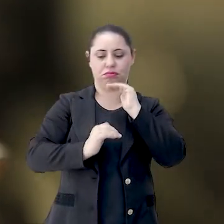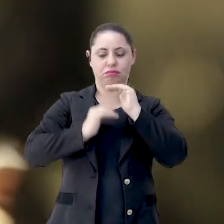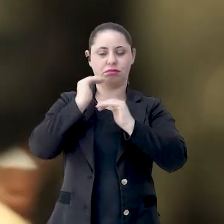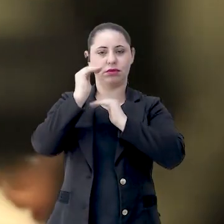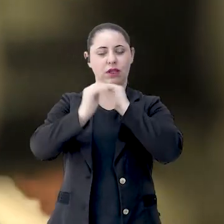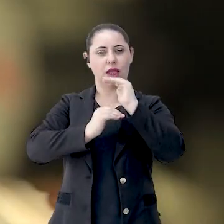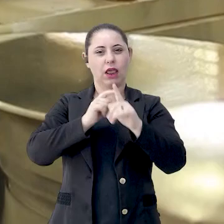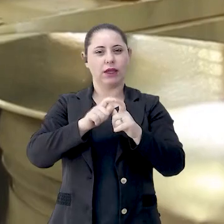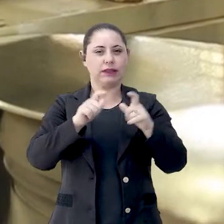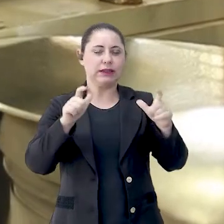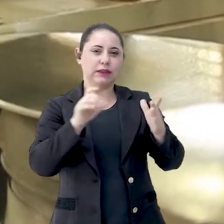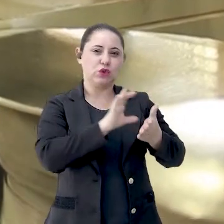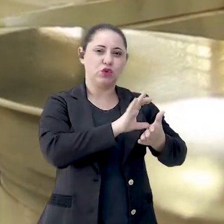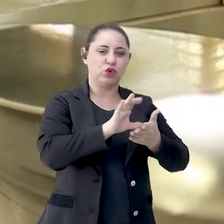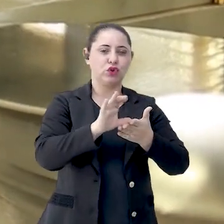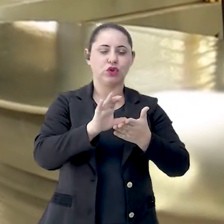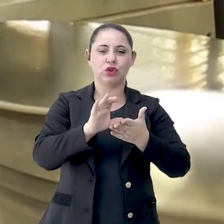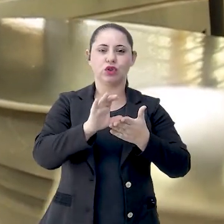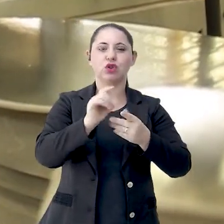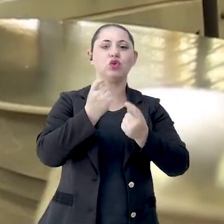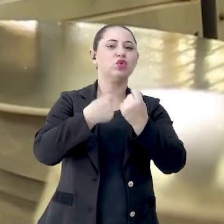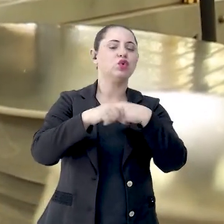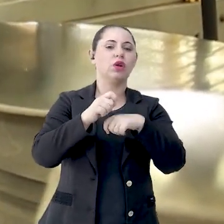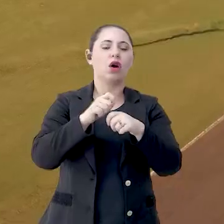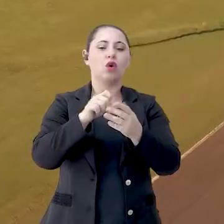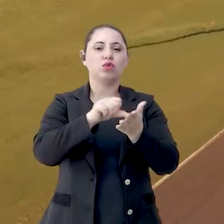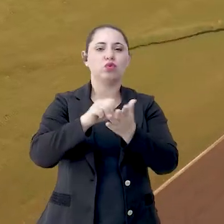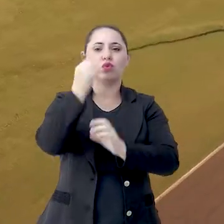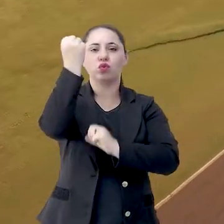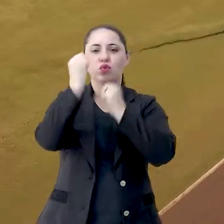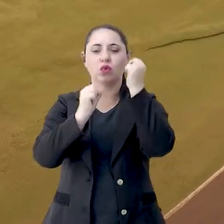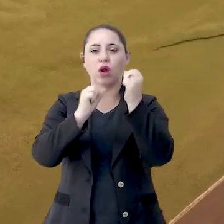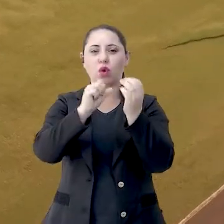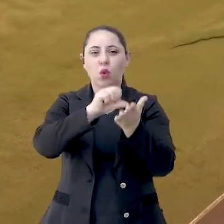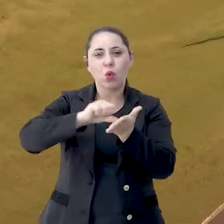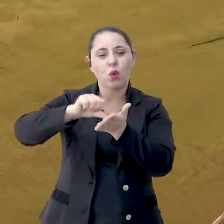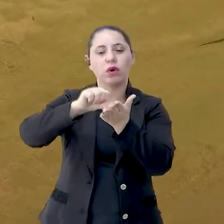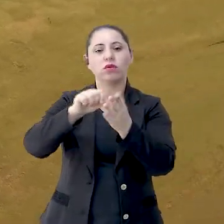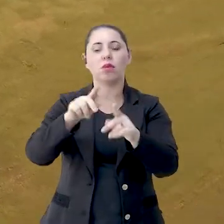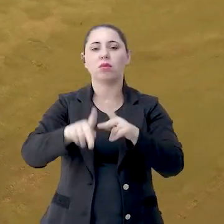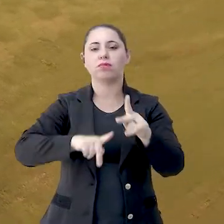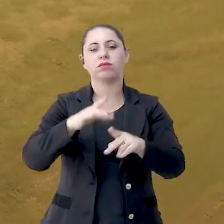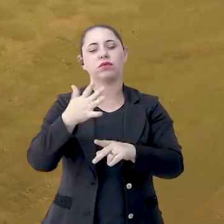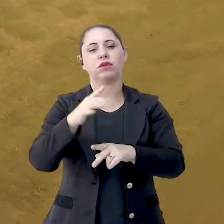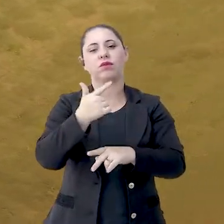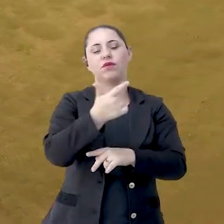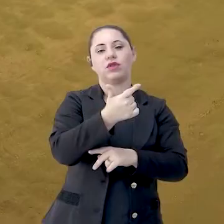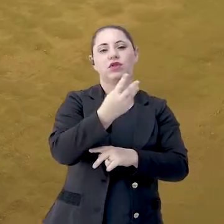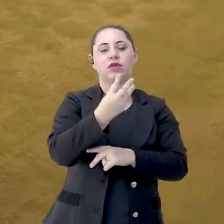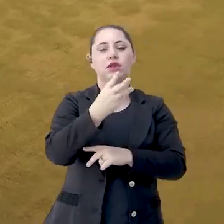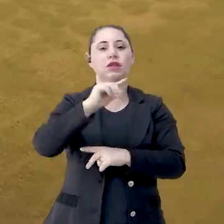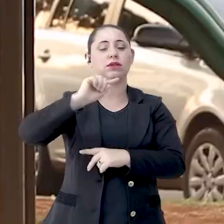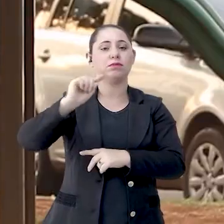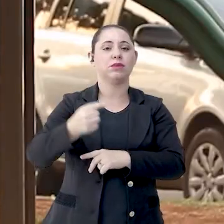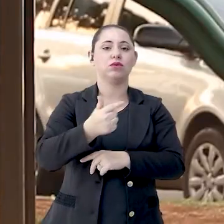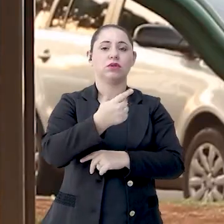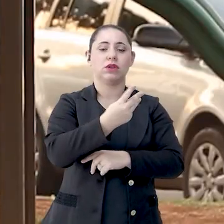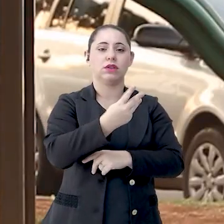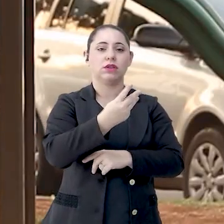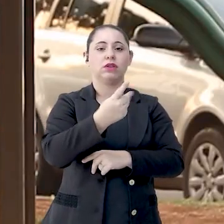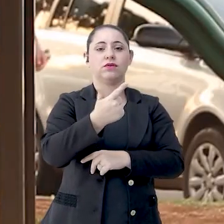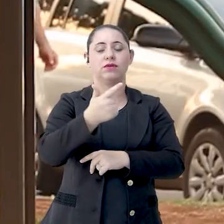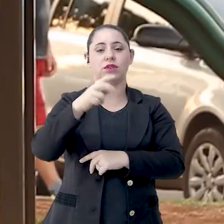A indústria está em pleno desenvolvimento. Grandes empreendimentos formam o núcleo industrial. A